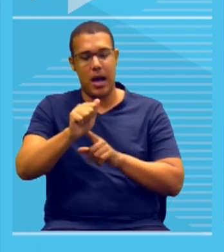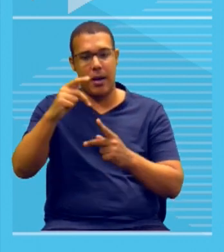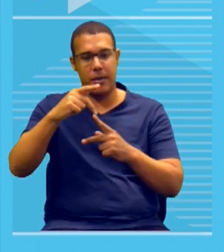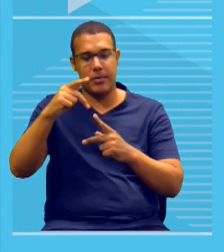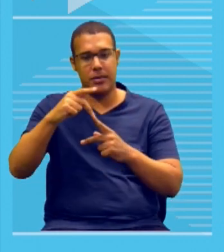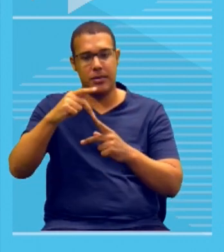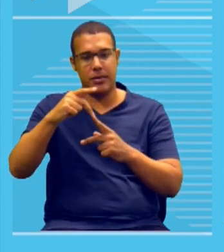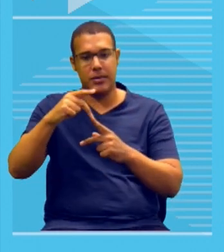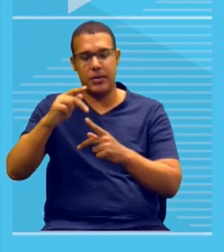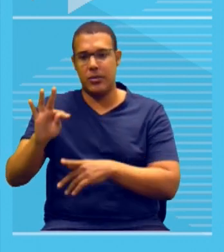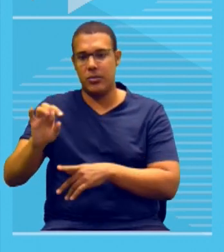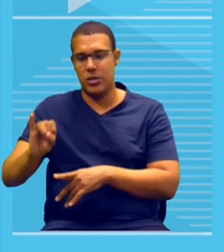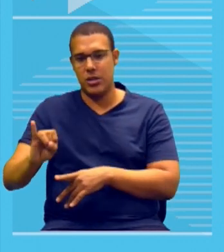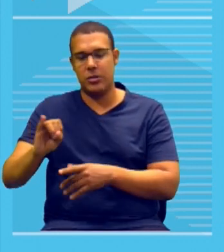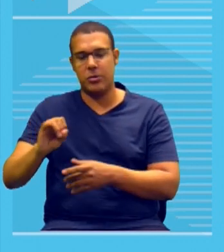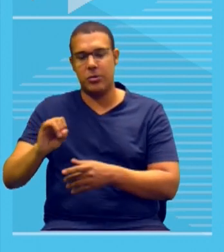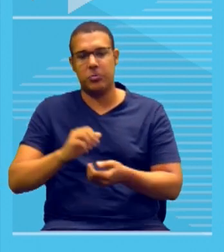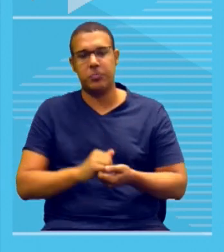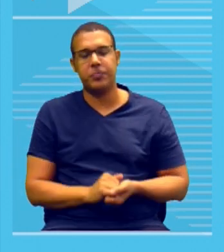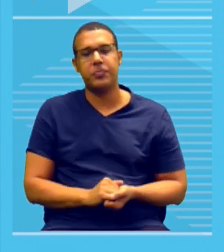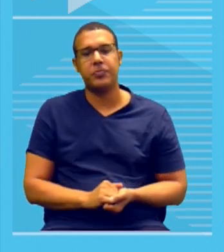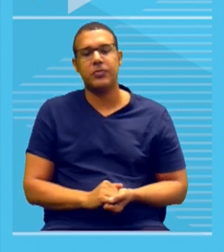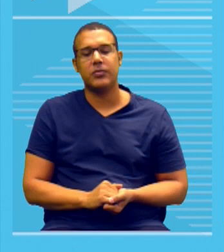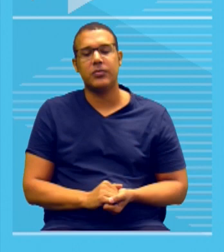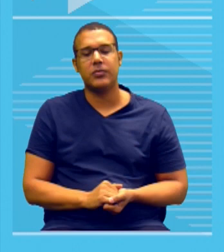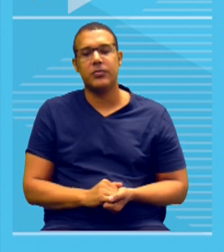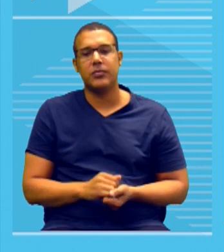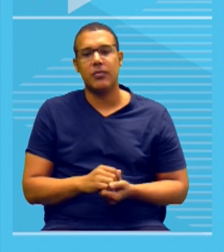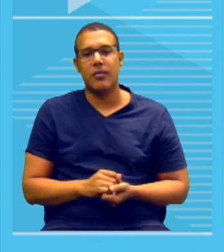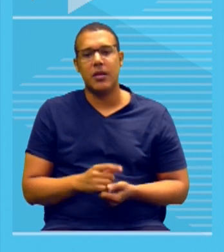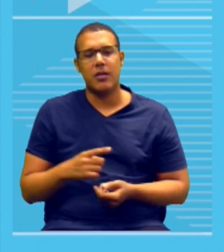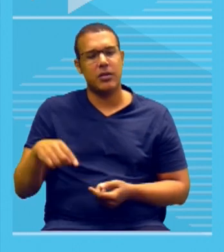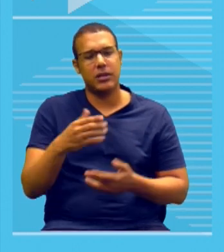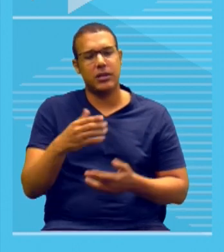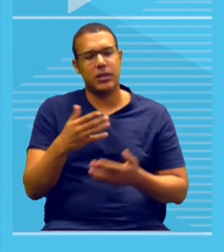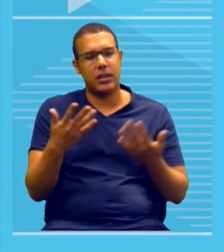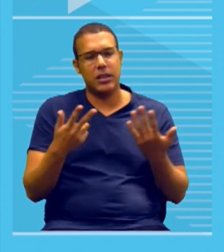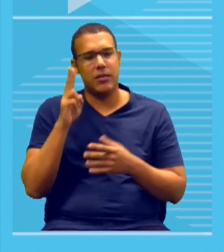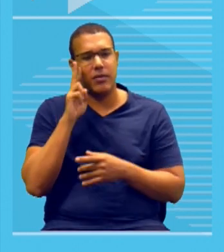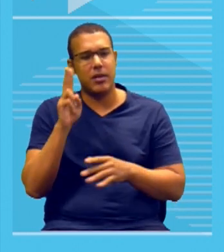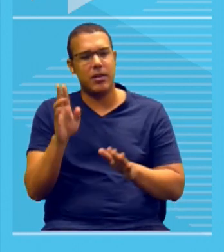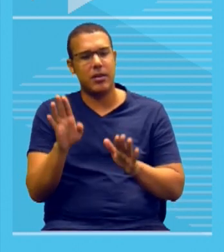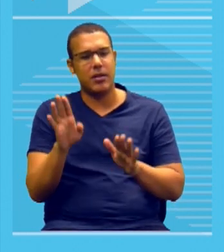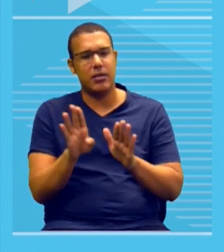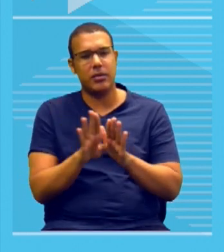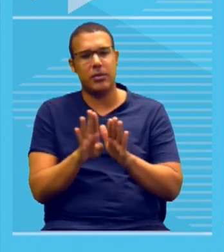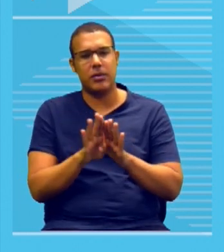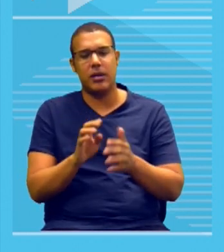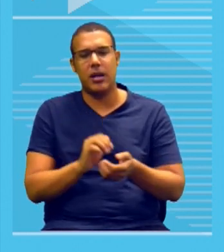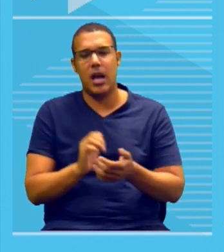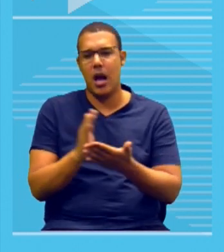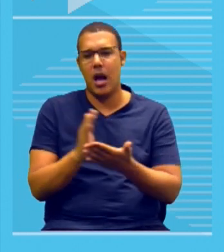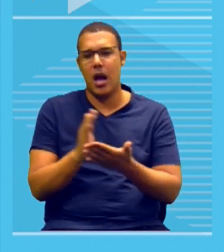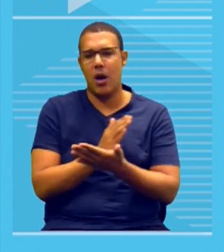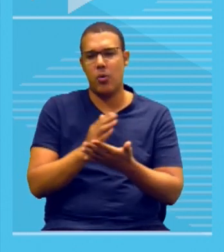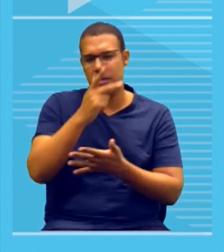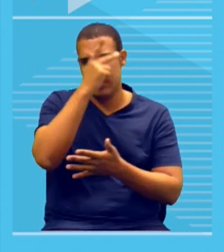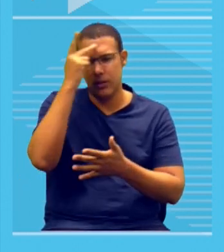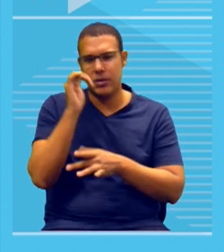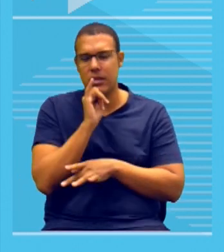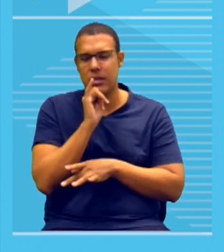diferença você já deve ter visto também é por exemplo algumas pessoas falando